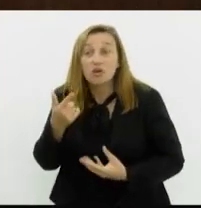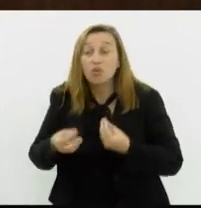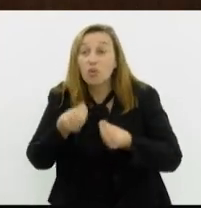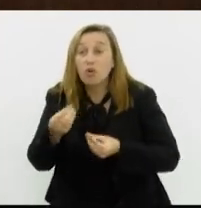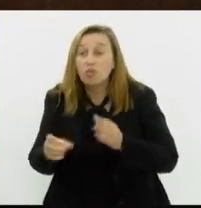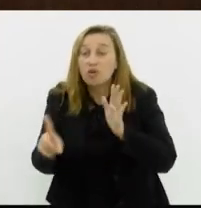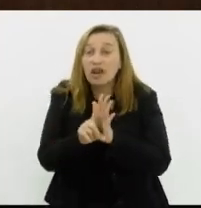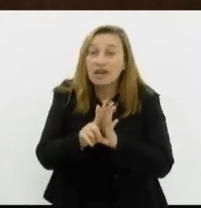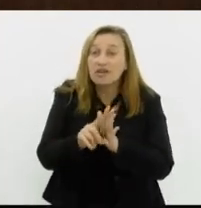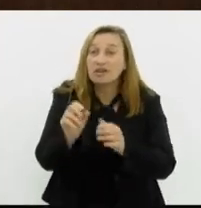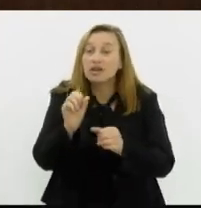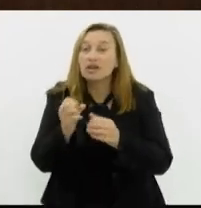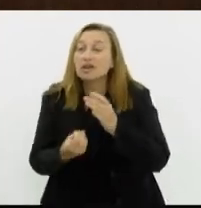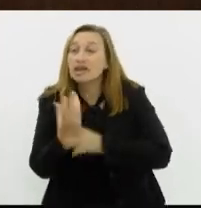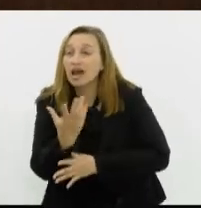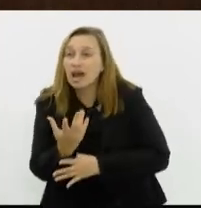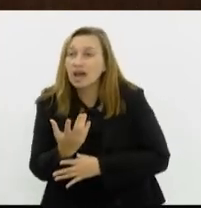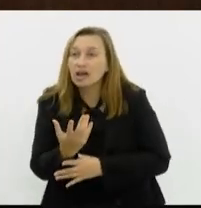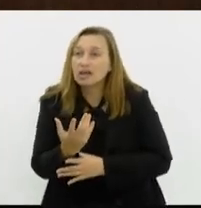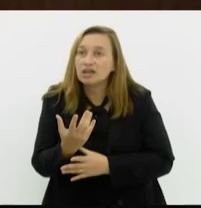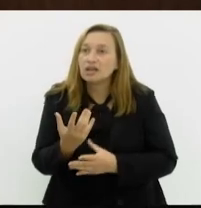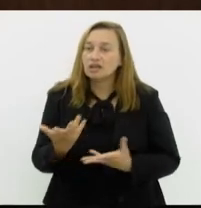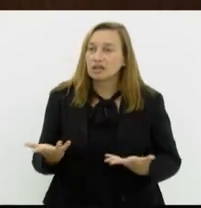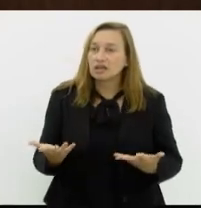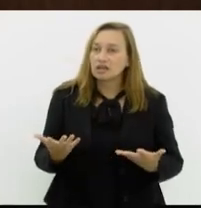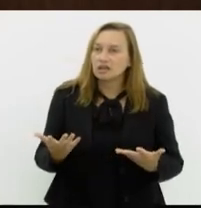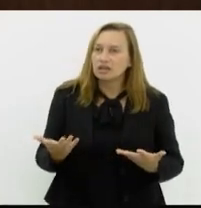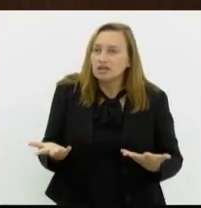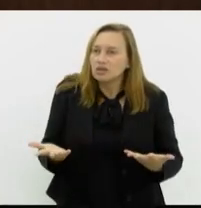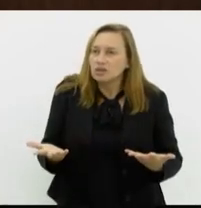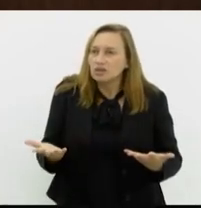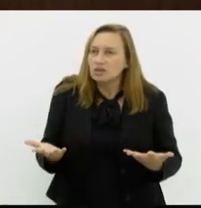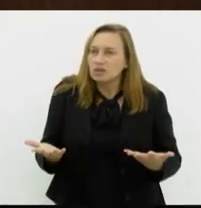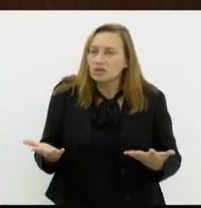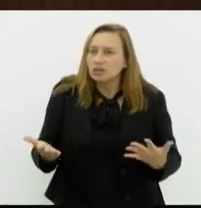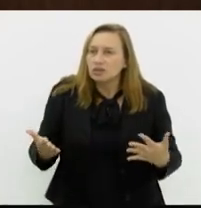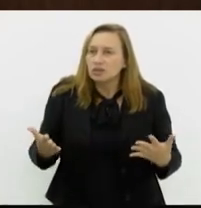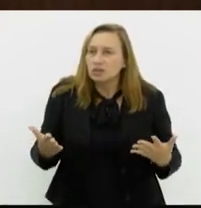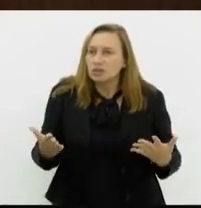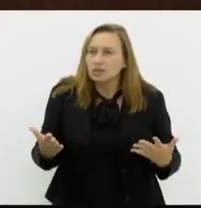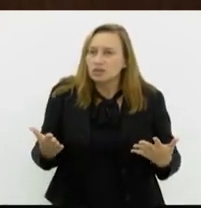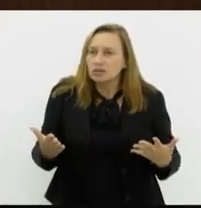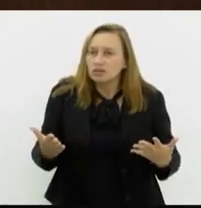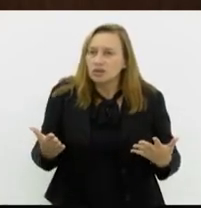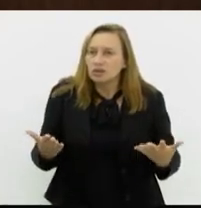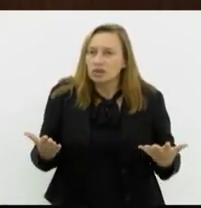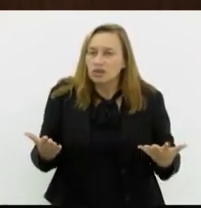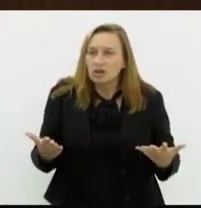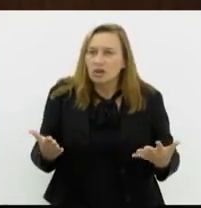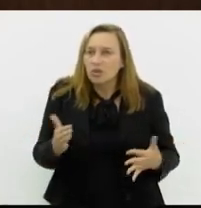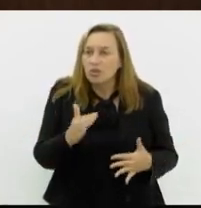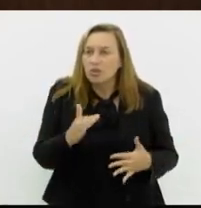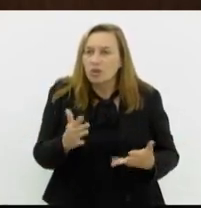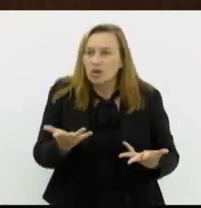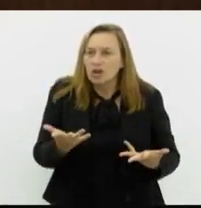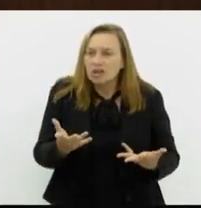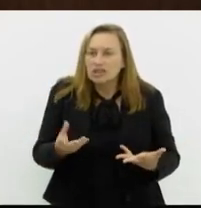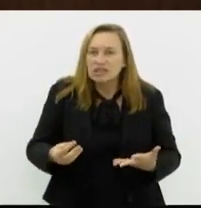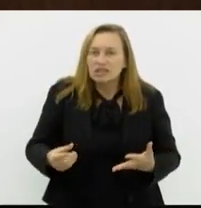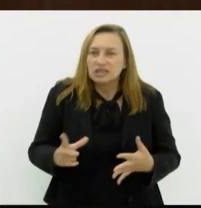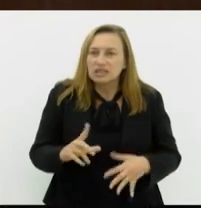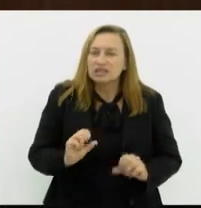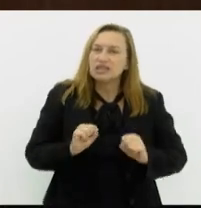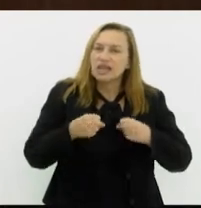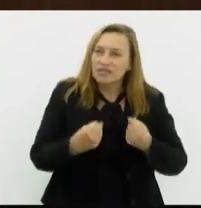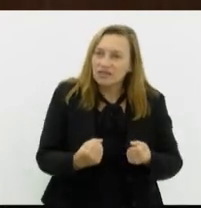caras do SOI estão com tudo sem validade, ou seja, estão com o peito aí à vontade para o bandido vindo a porrada. Agora, acabei de descobrir que a